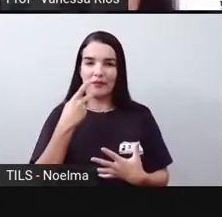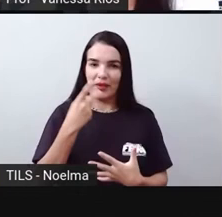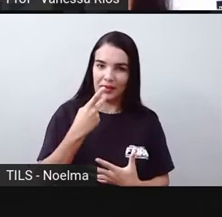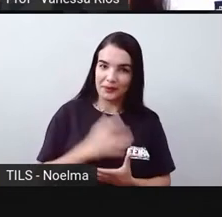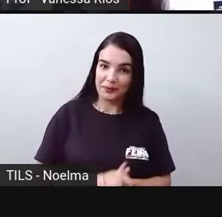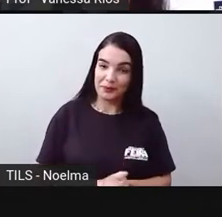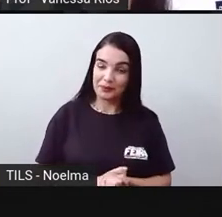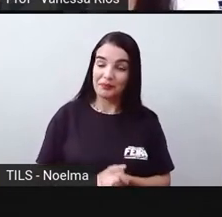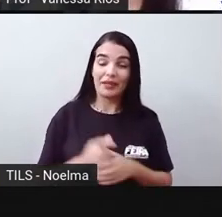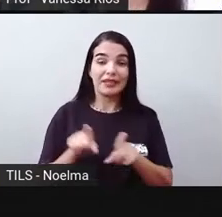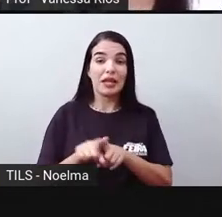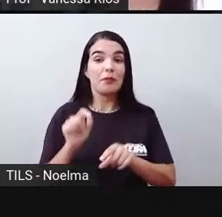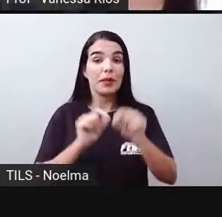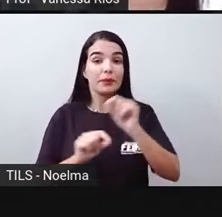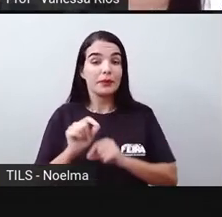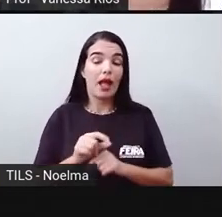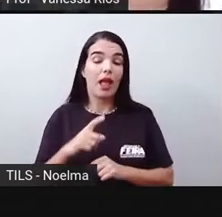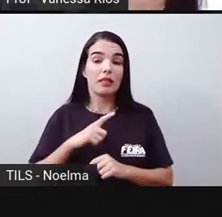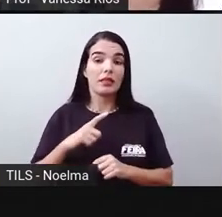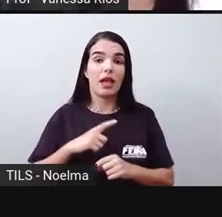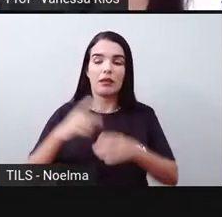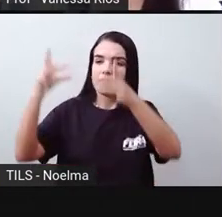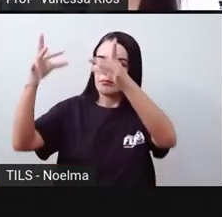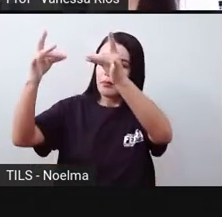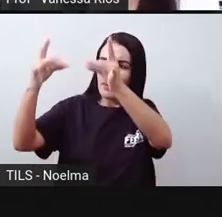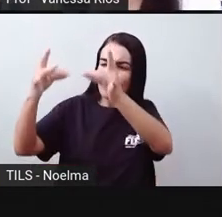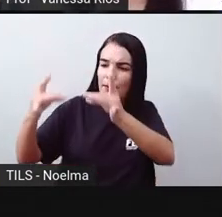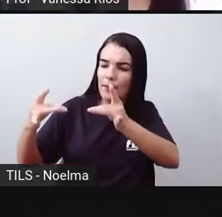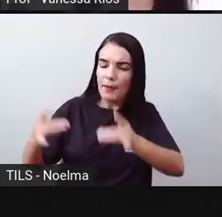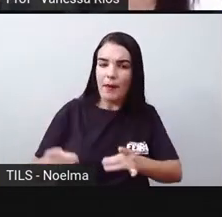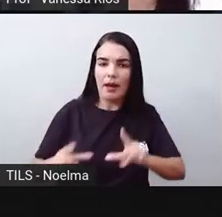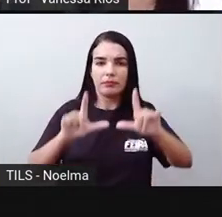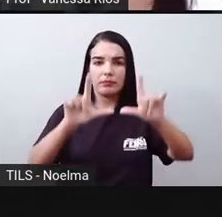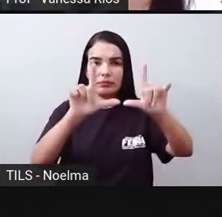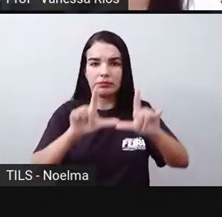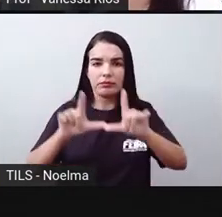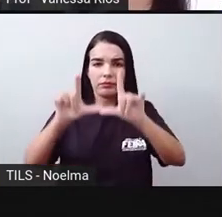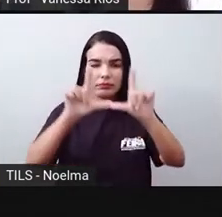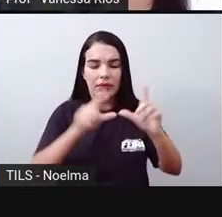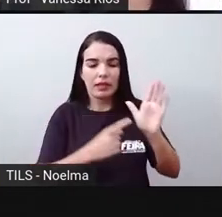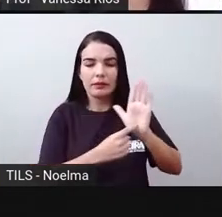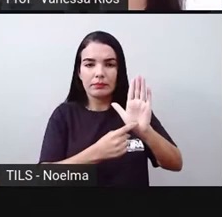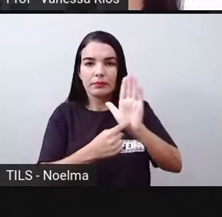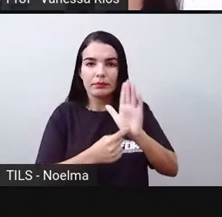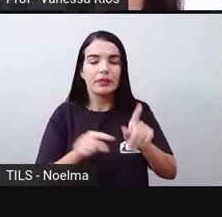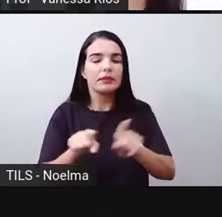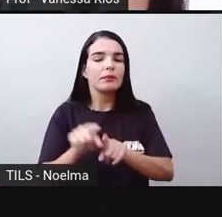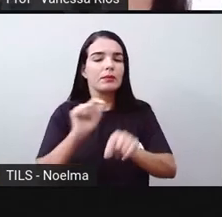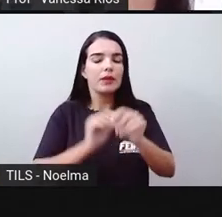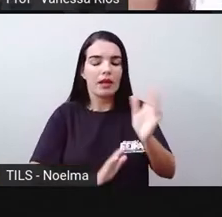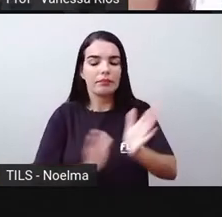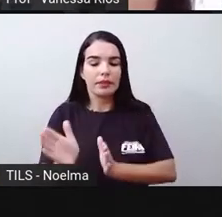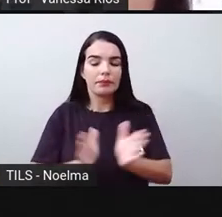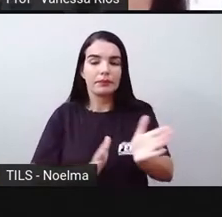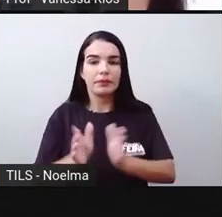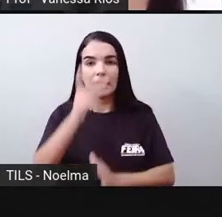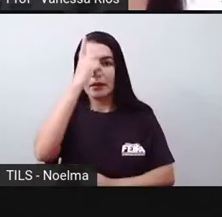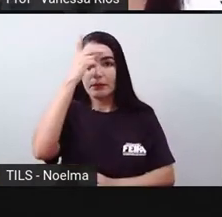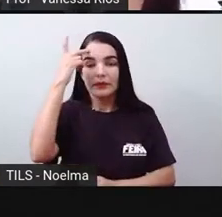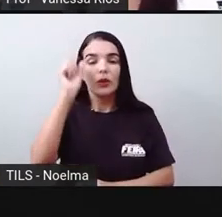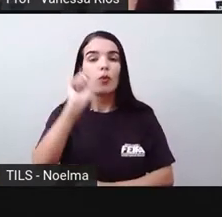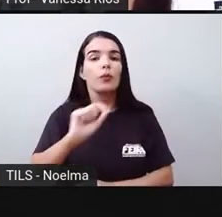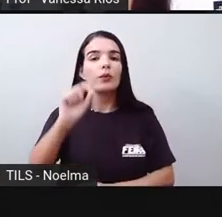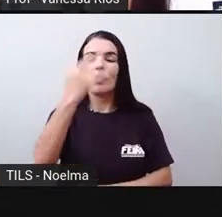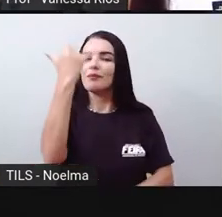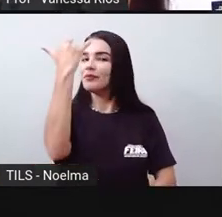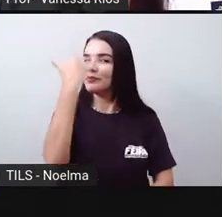até quando a Pró está descrevendo a imagem que passa, aí está falando, né, a Pró está tornando acessível para que pessoas, de repente,